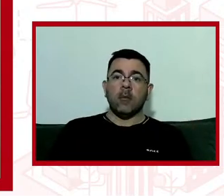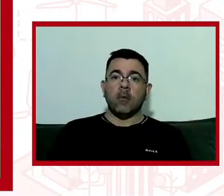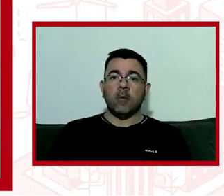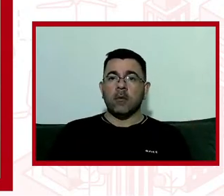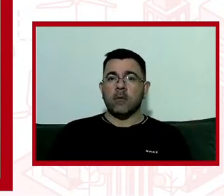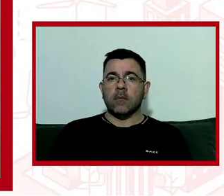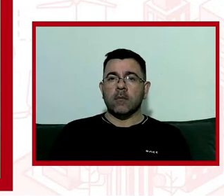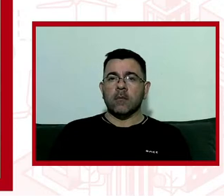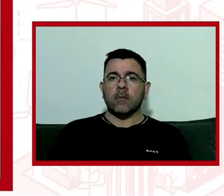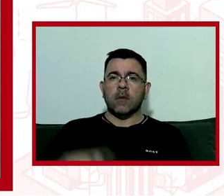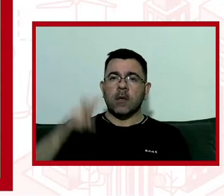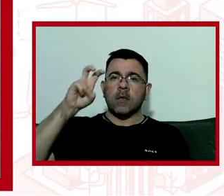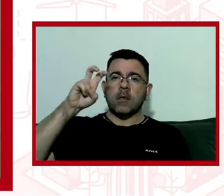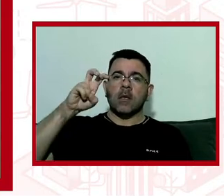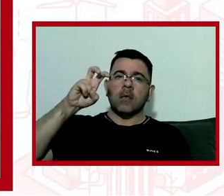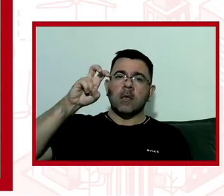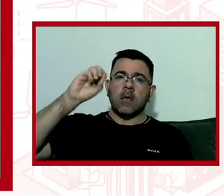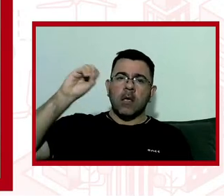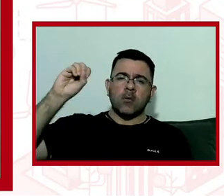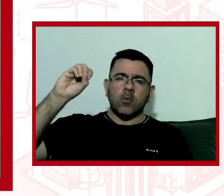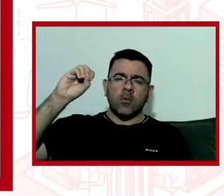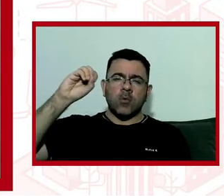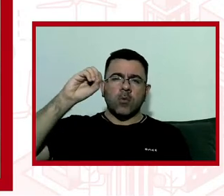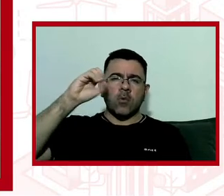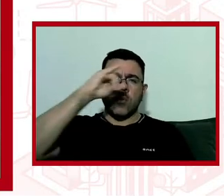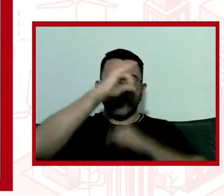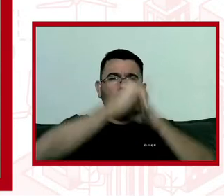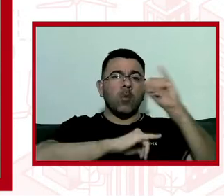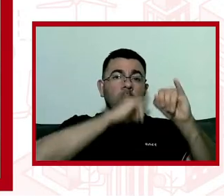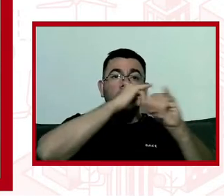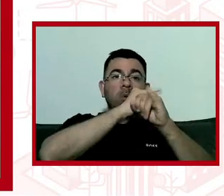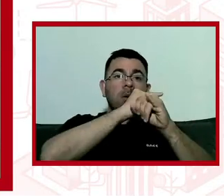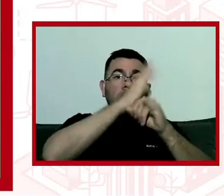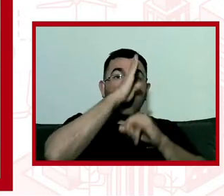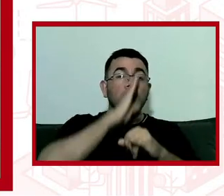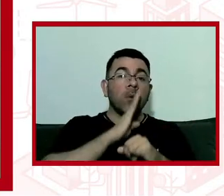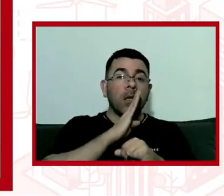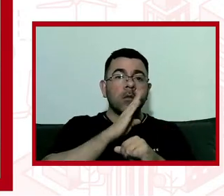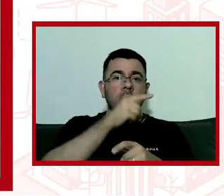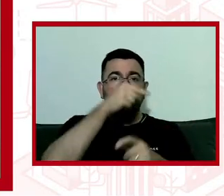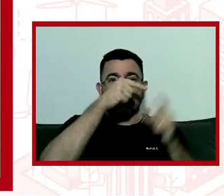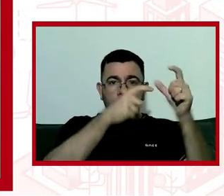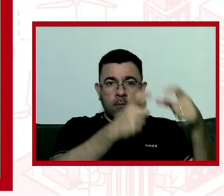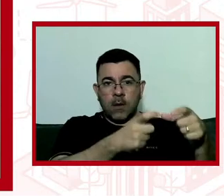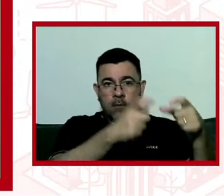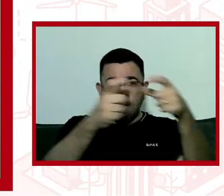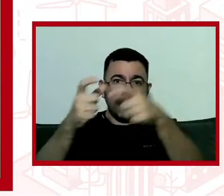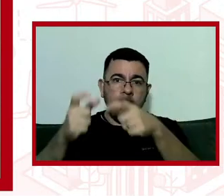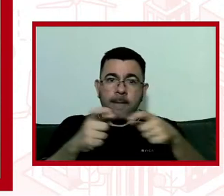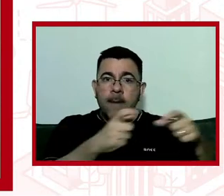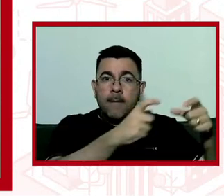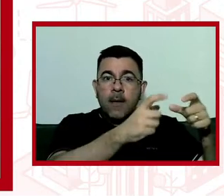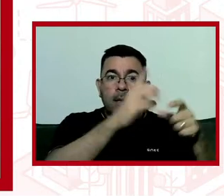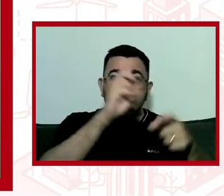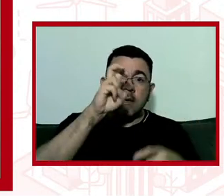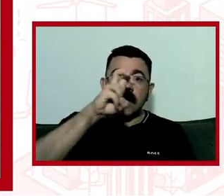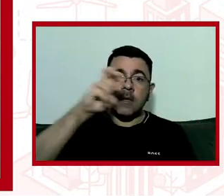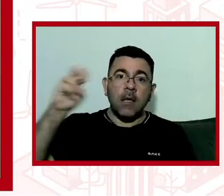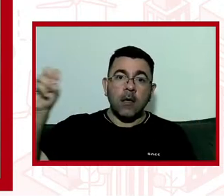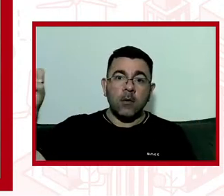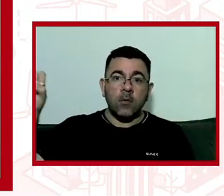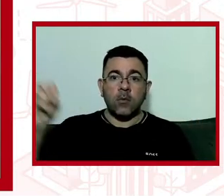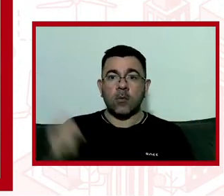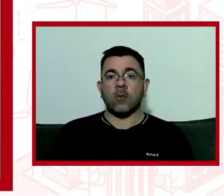500 pontos de wi-fi gratuito na cidade e eu até usei ess eu fui inaugurar um Habitacional com